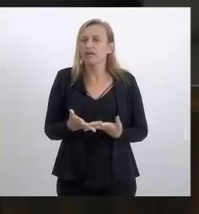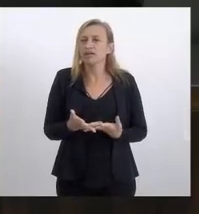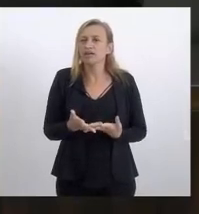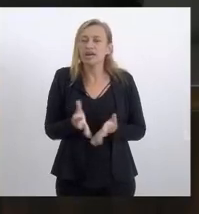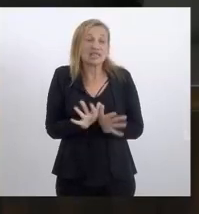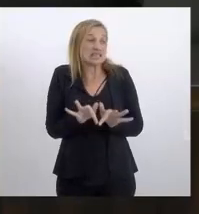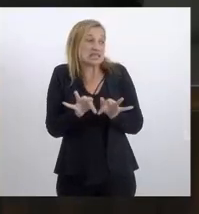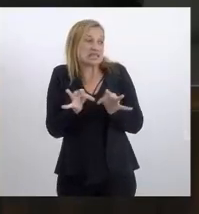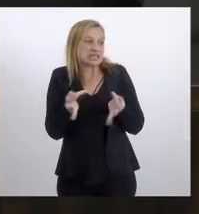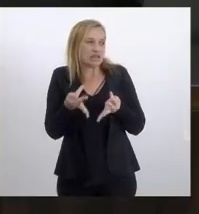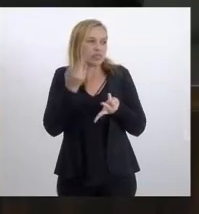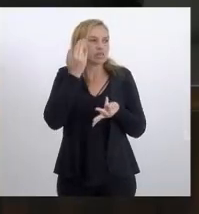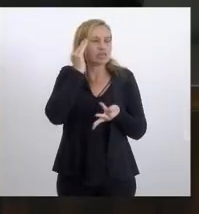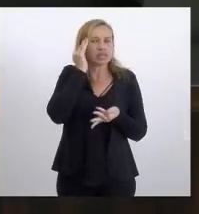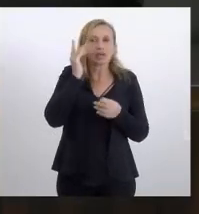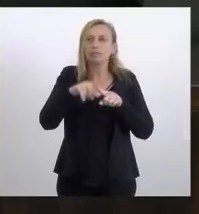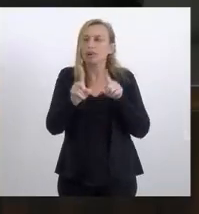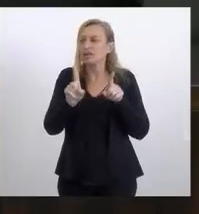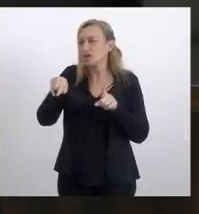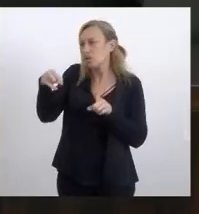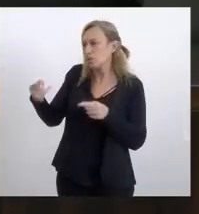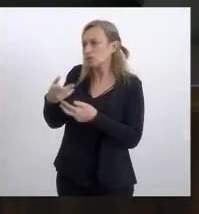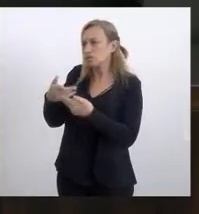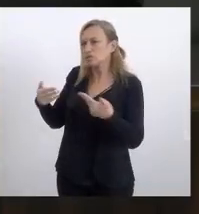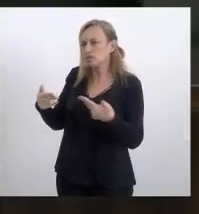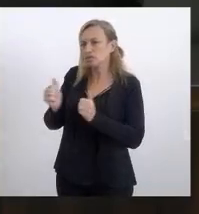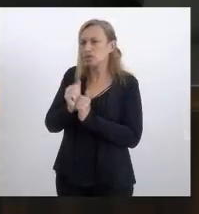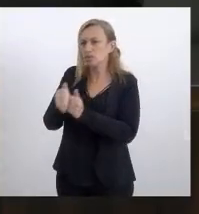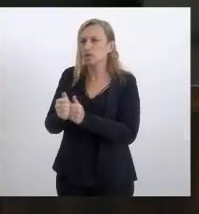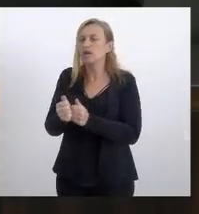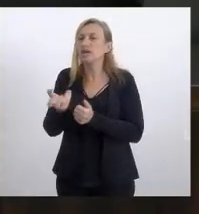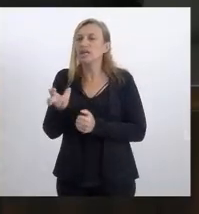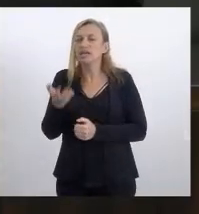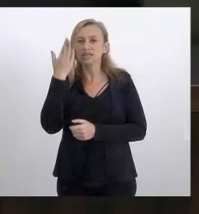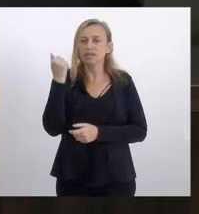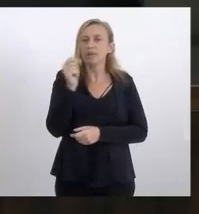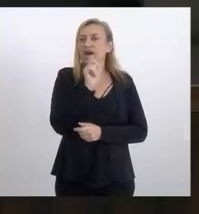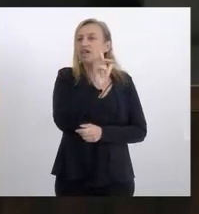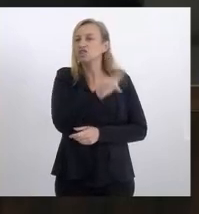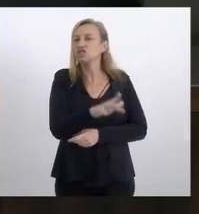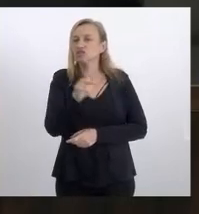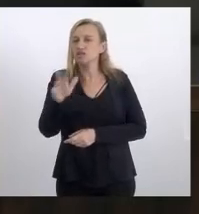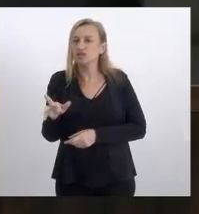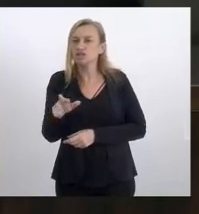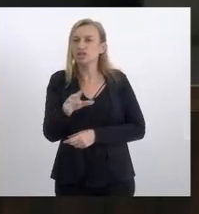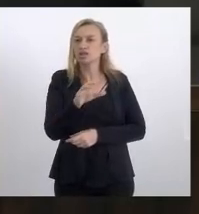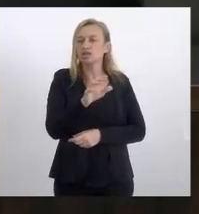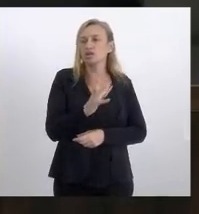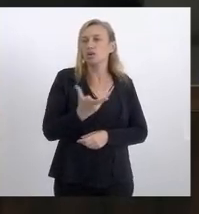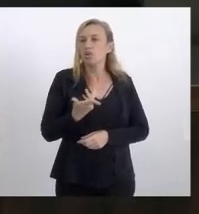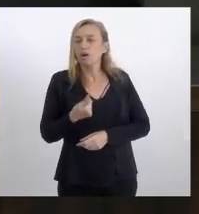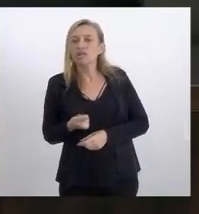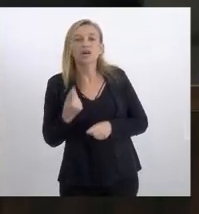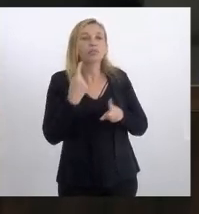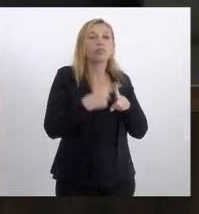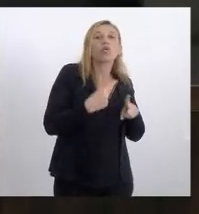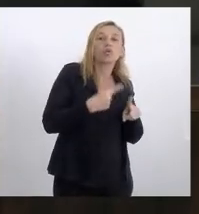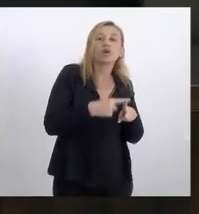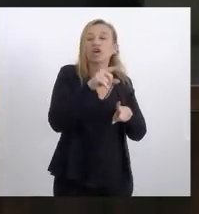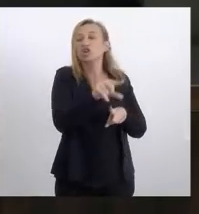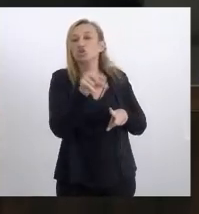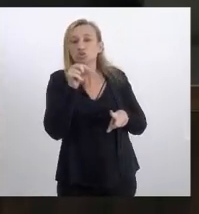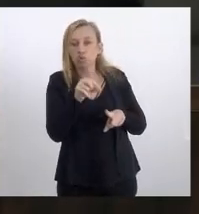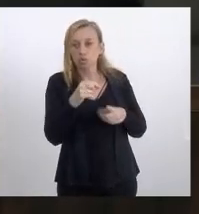simples de de entendimento mas para algumas precisar acompanha do que nem saber diferença dessa paridade porque a